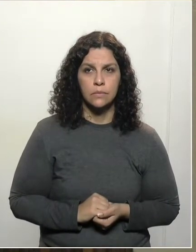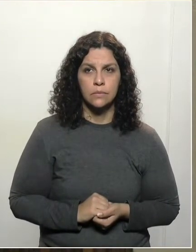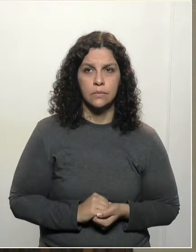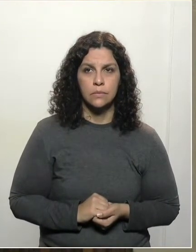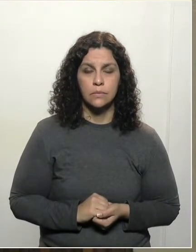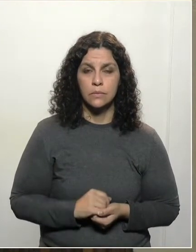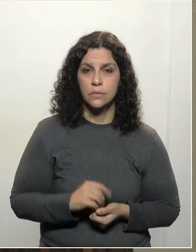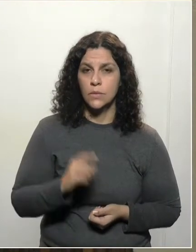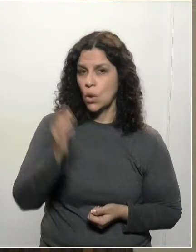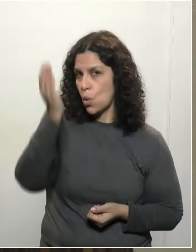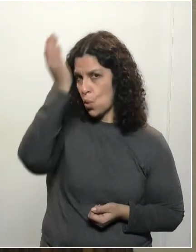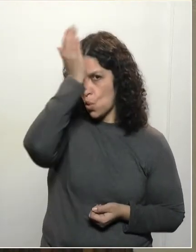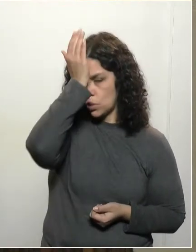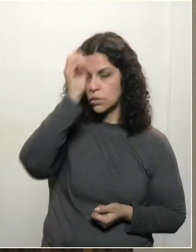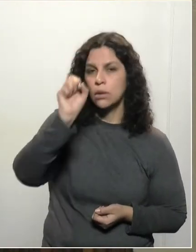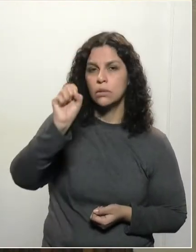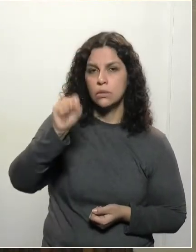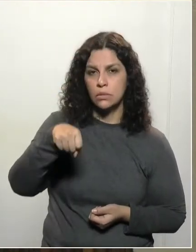Nosso voto é sim.